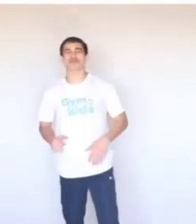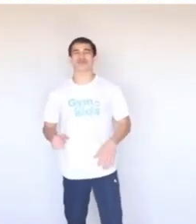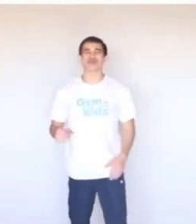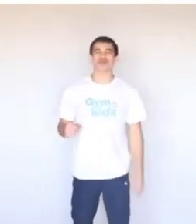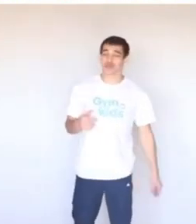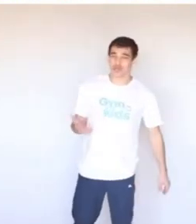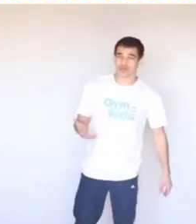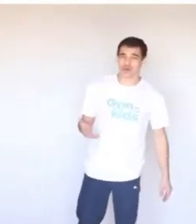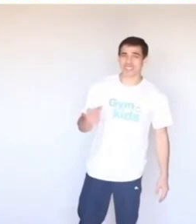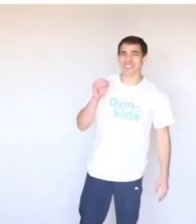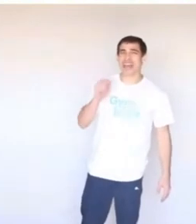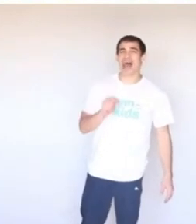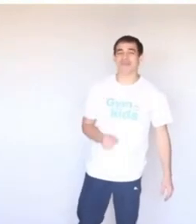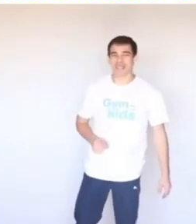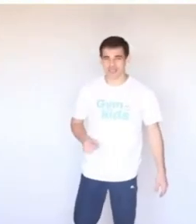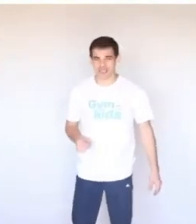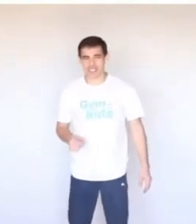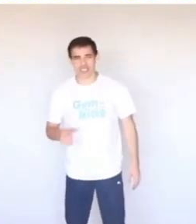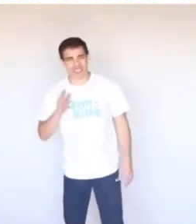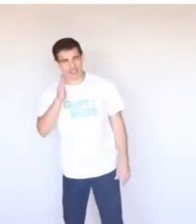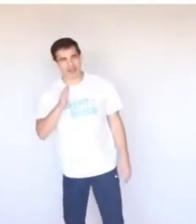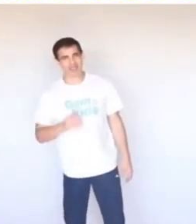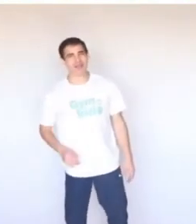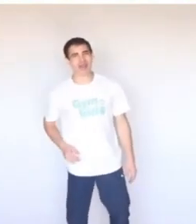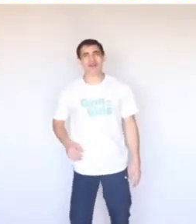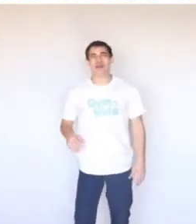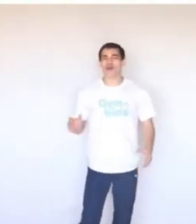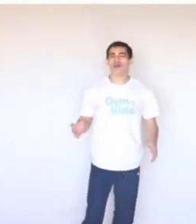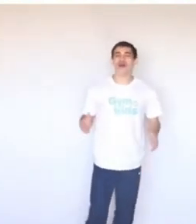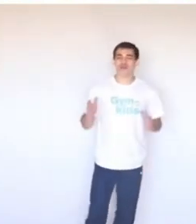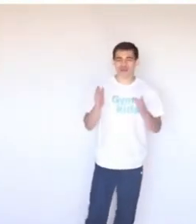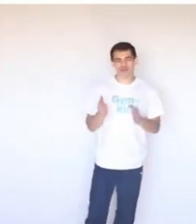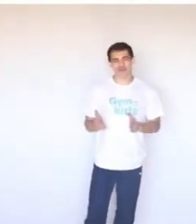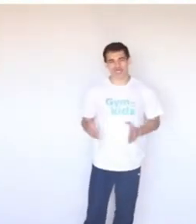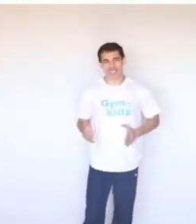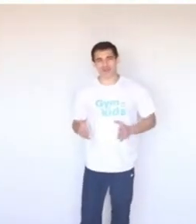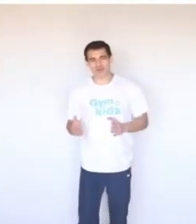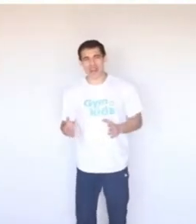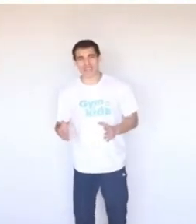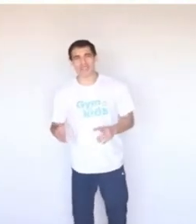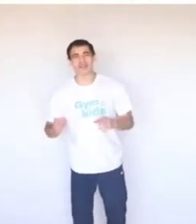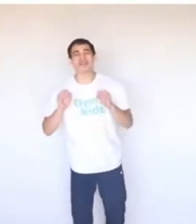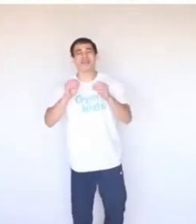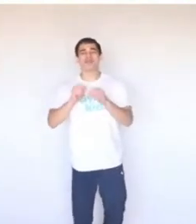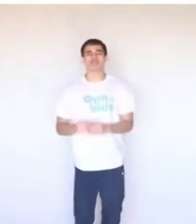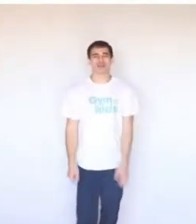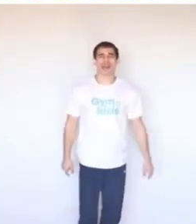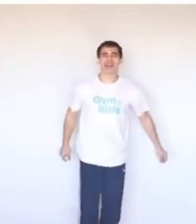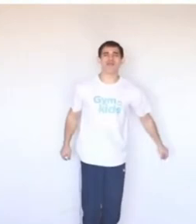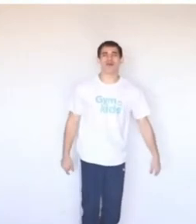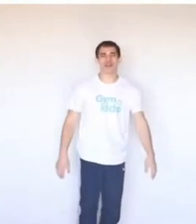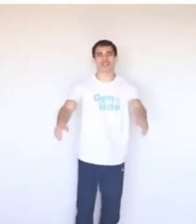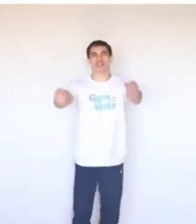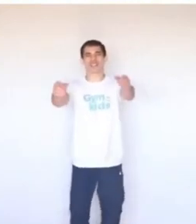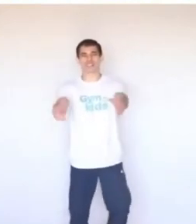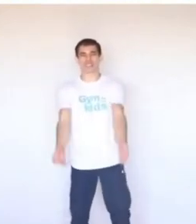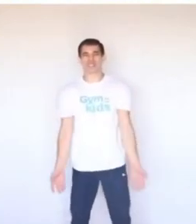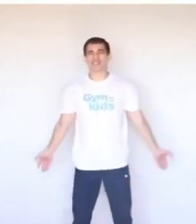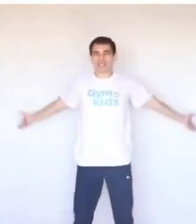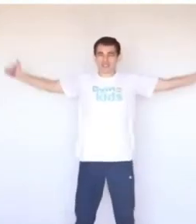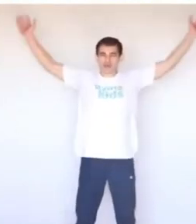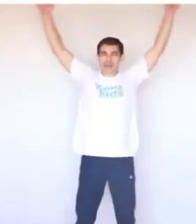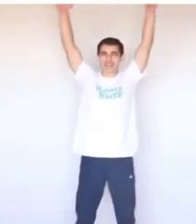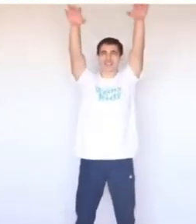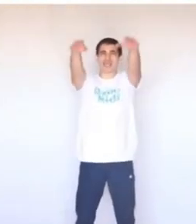e a corrida dos esportes a mais divertida. E eu quero saber qual é a opinião de vocês. Combinado? Vamos terminar? Olha só,